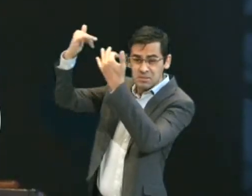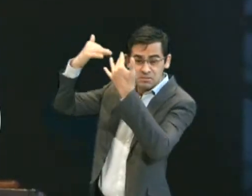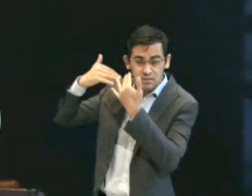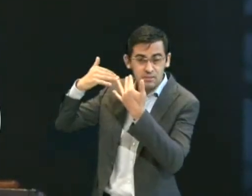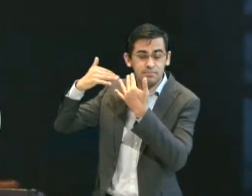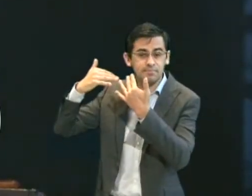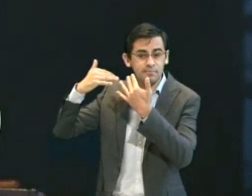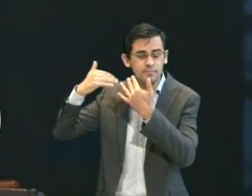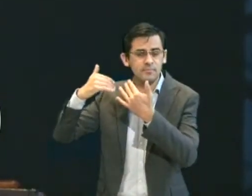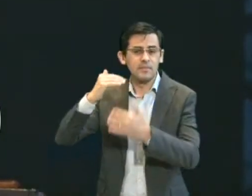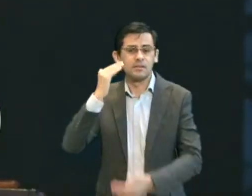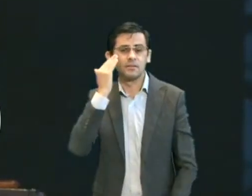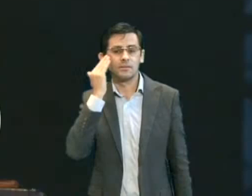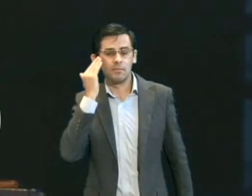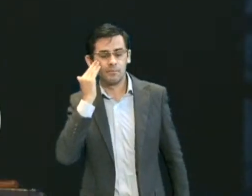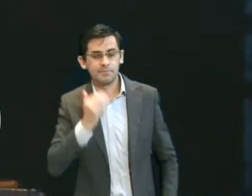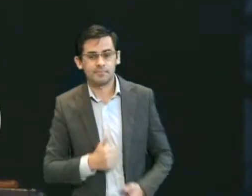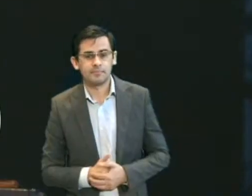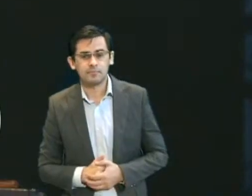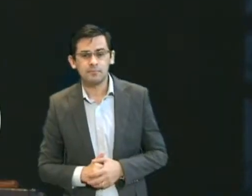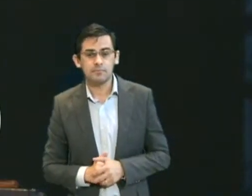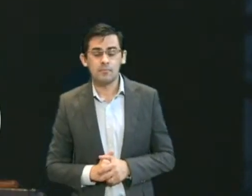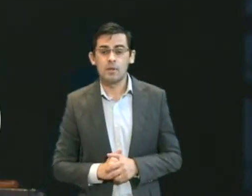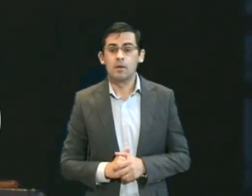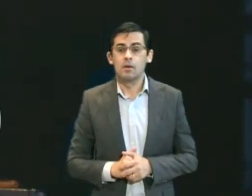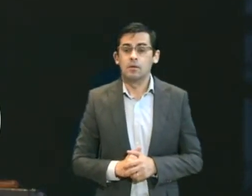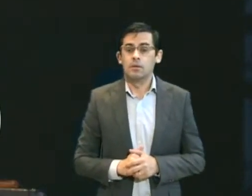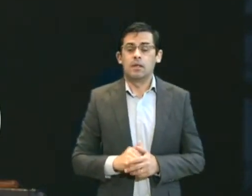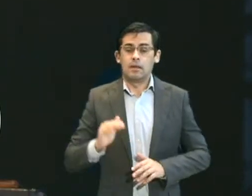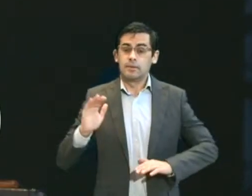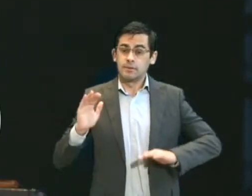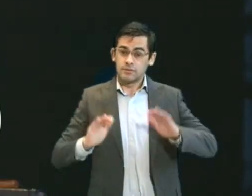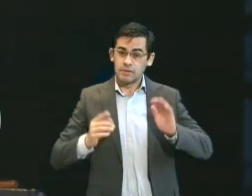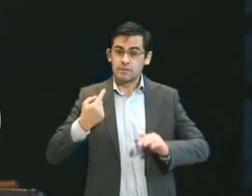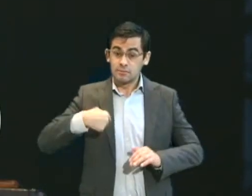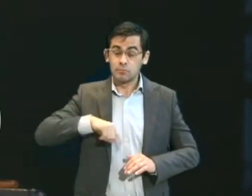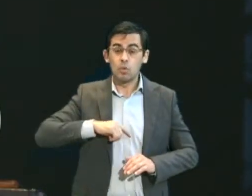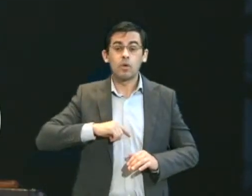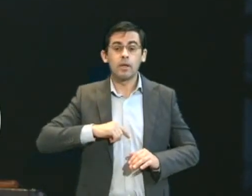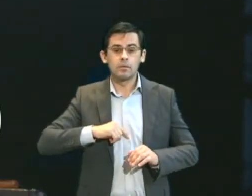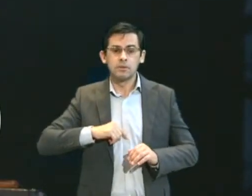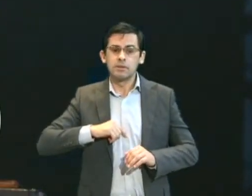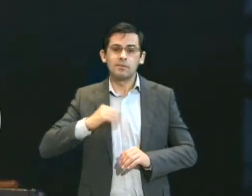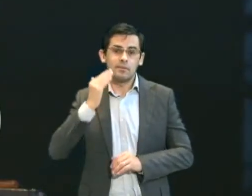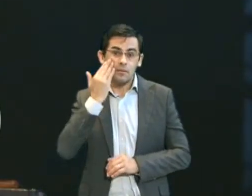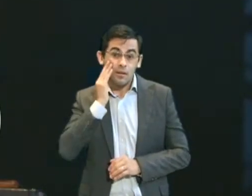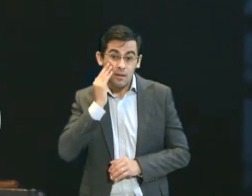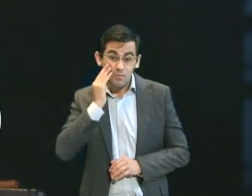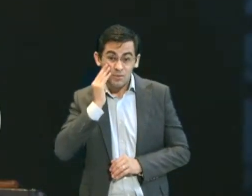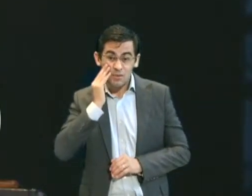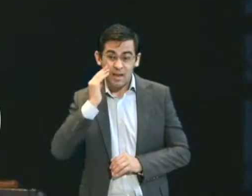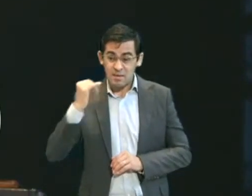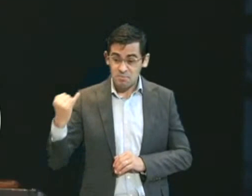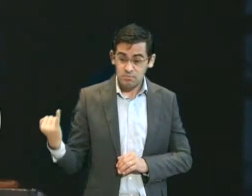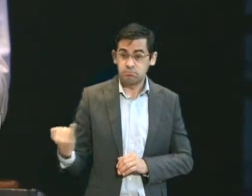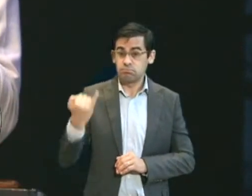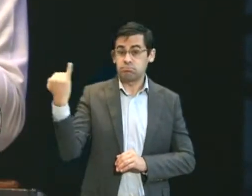vida. Sabe, quando nós valorizamos a oração desta forma,